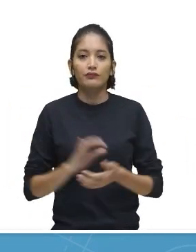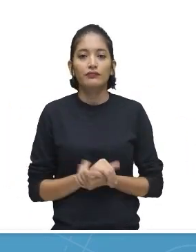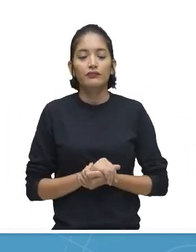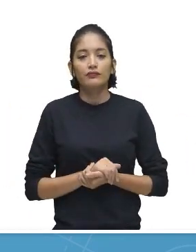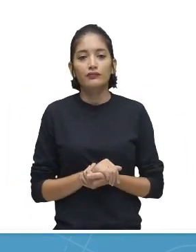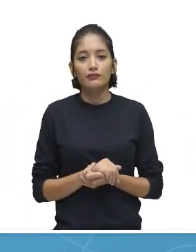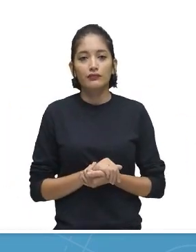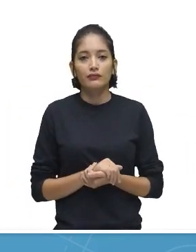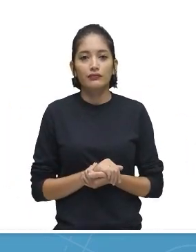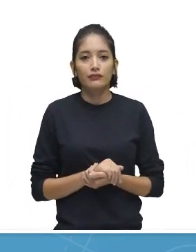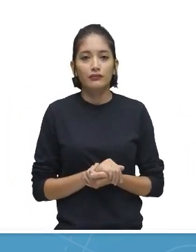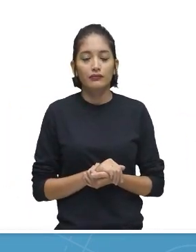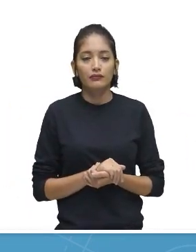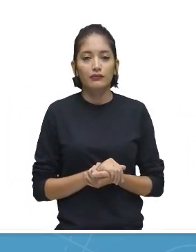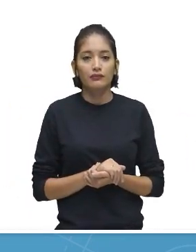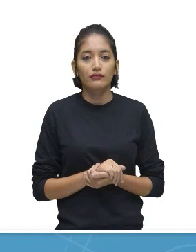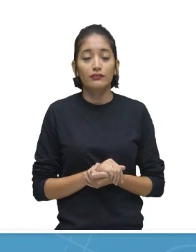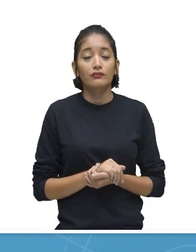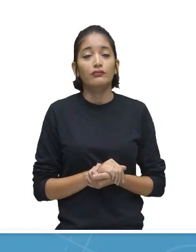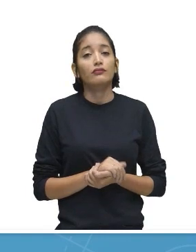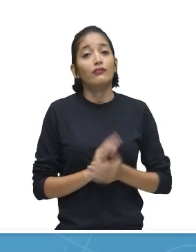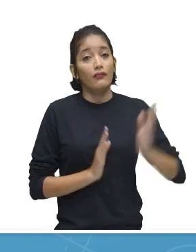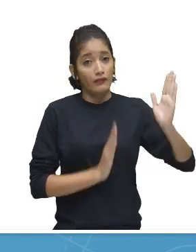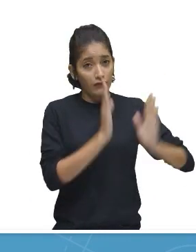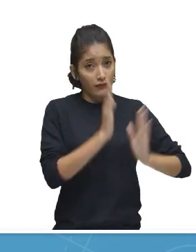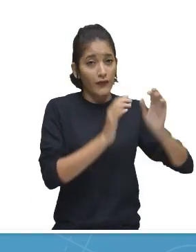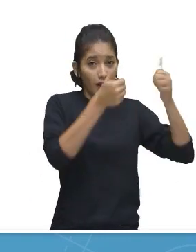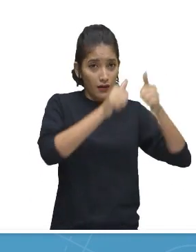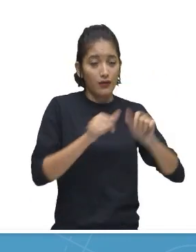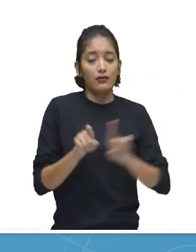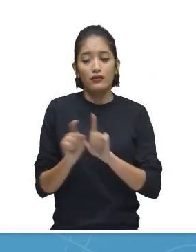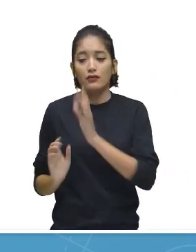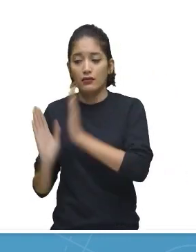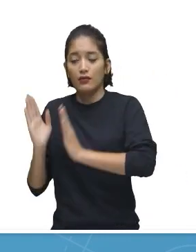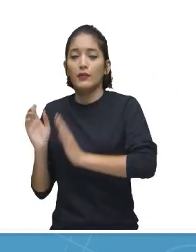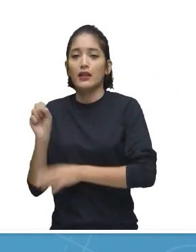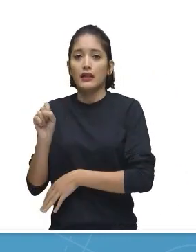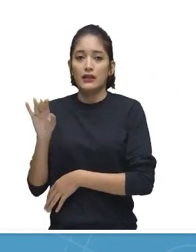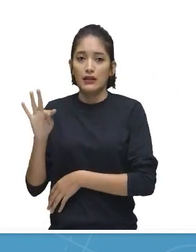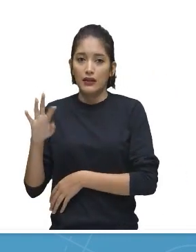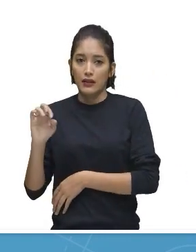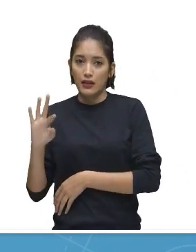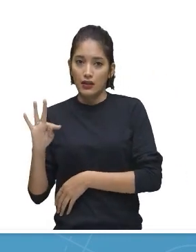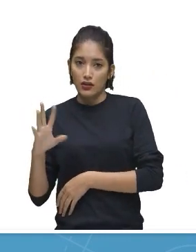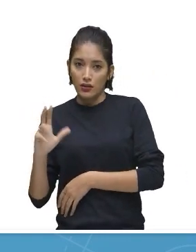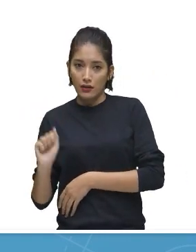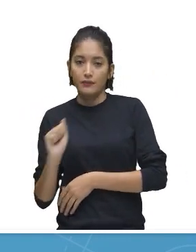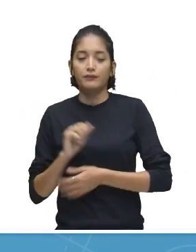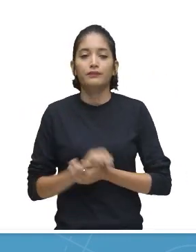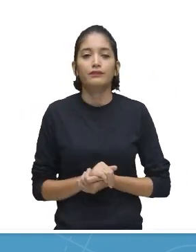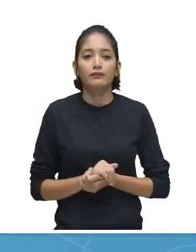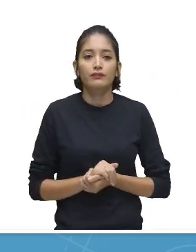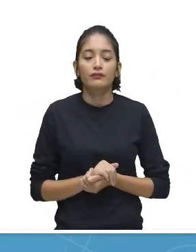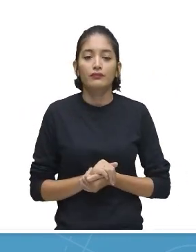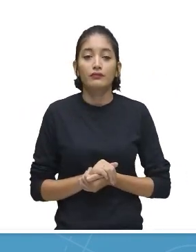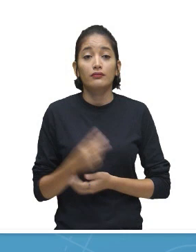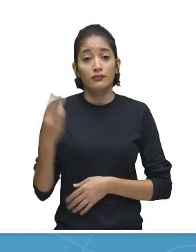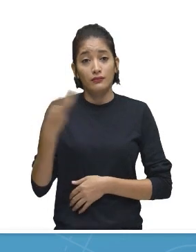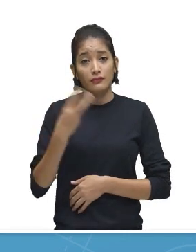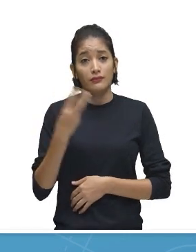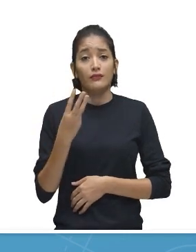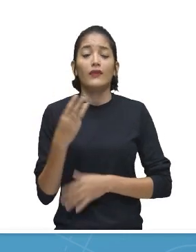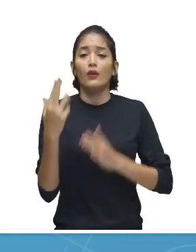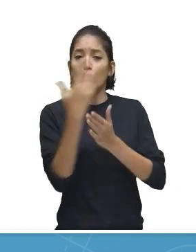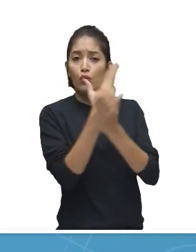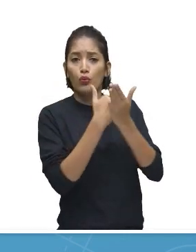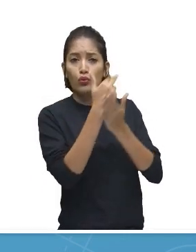das duas fases, né? Analítica e sintética. E qual é a outra pergunta? Faça um desenho utilizando